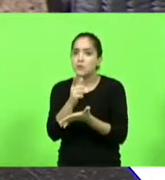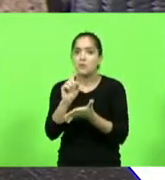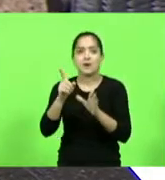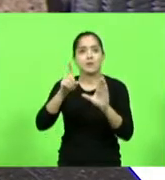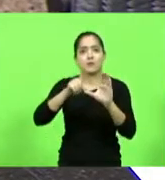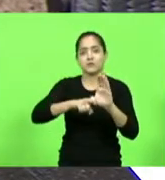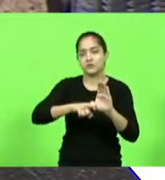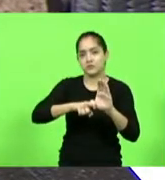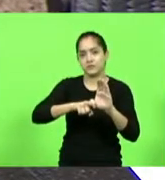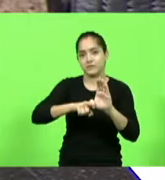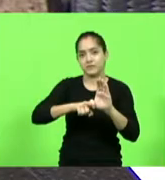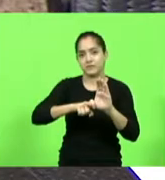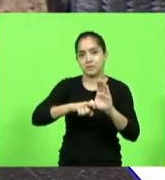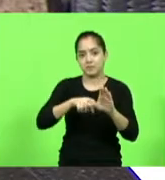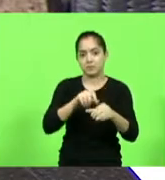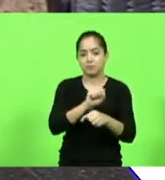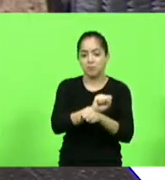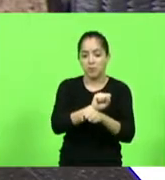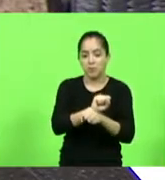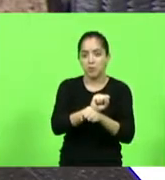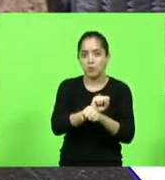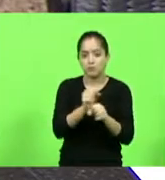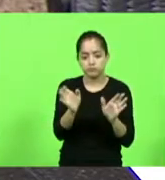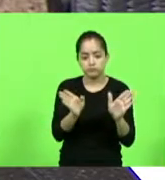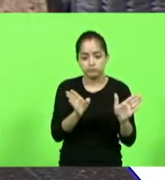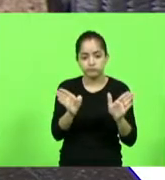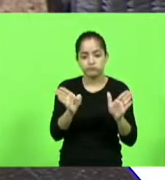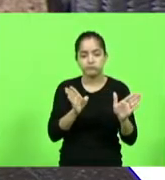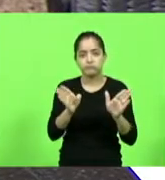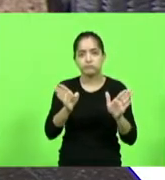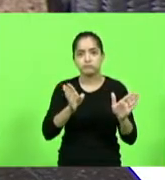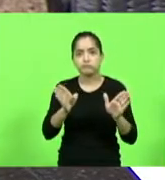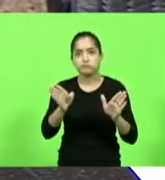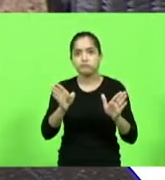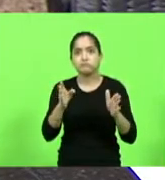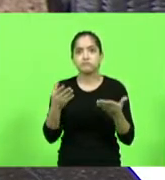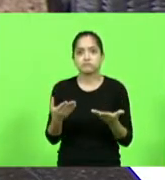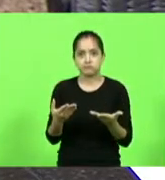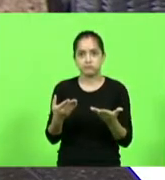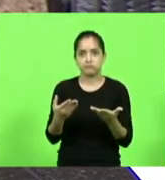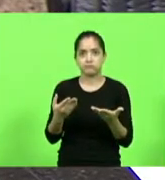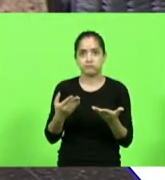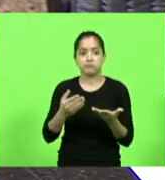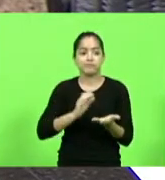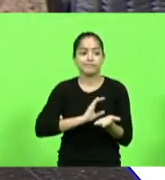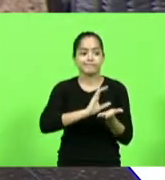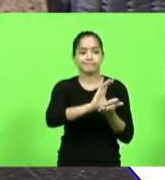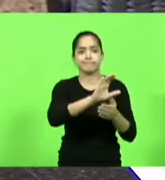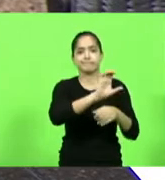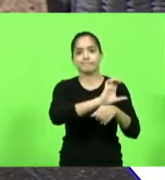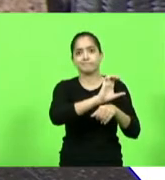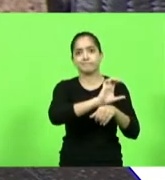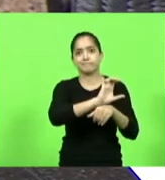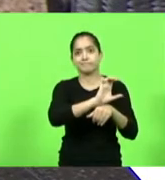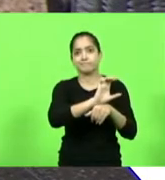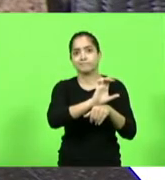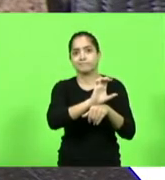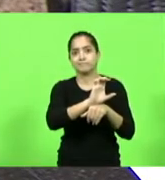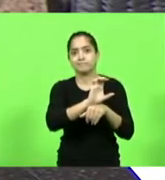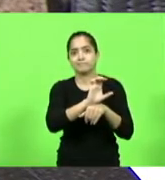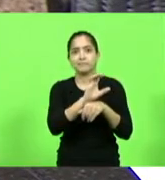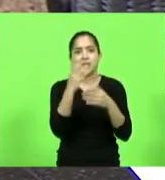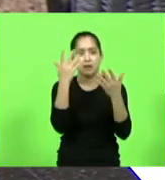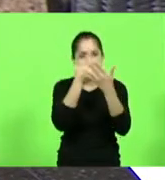União, nós tivemos MPs de repasse ao governo estadual. Isso é artificial, esse